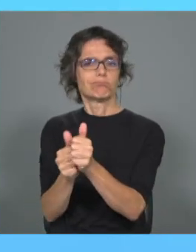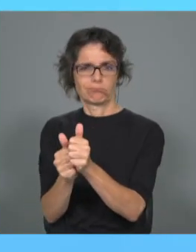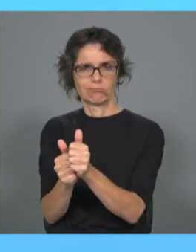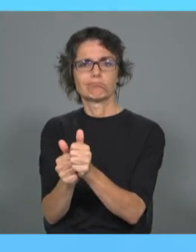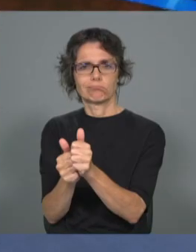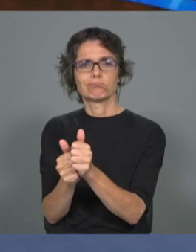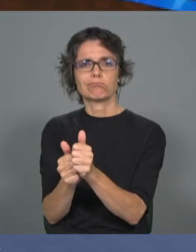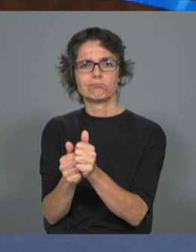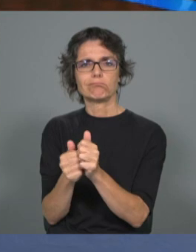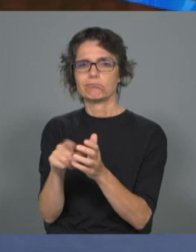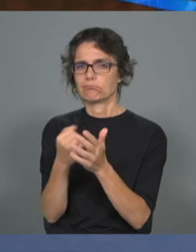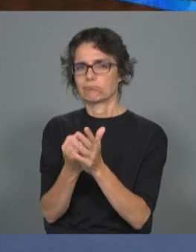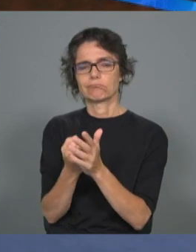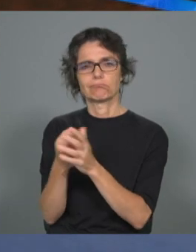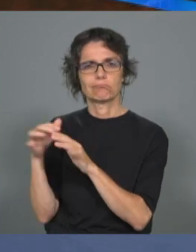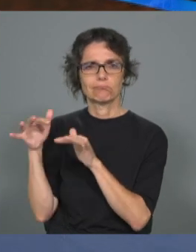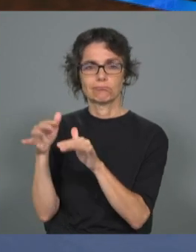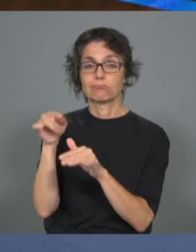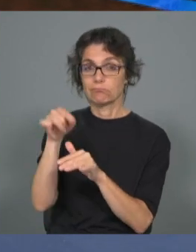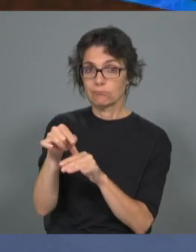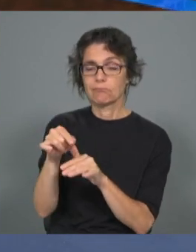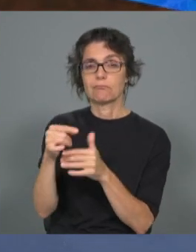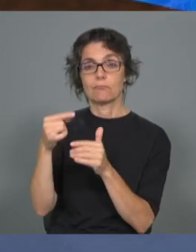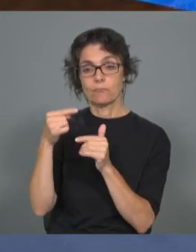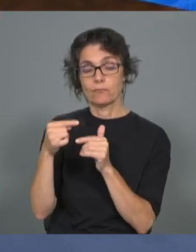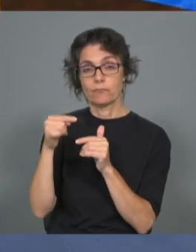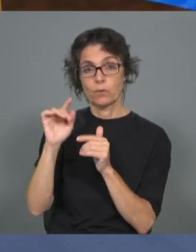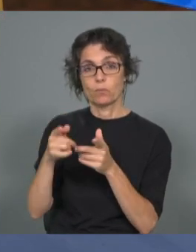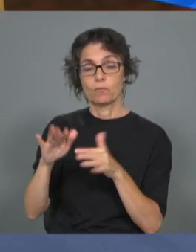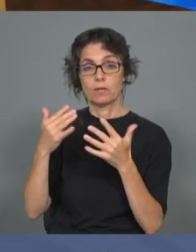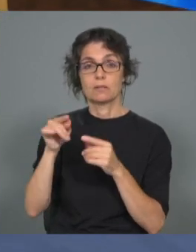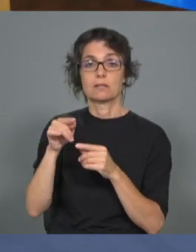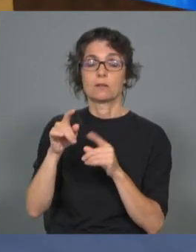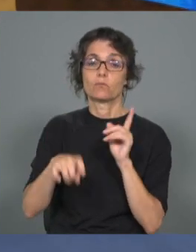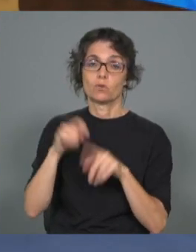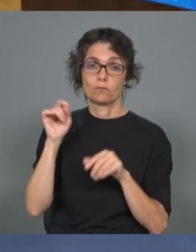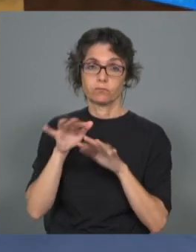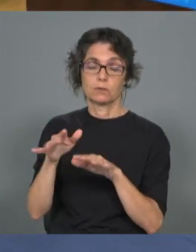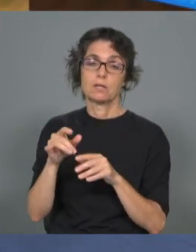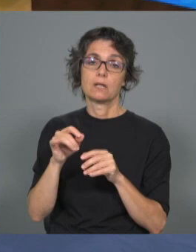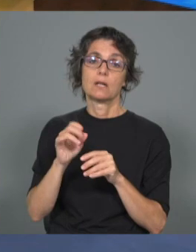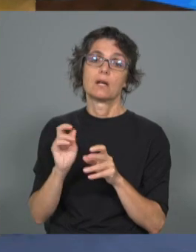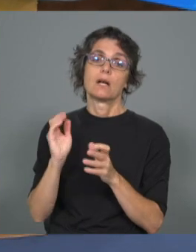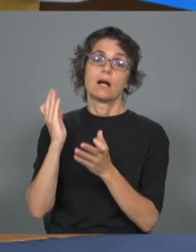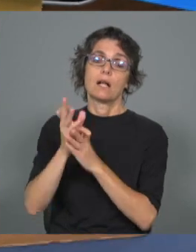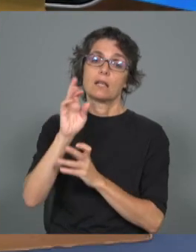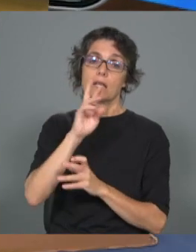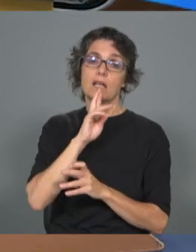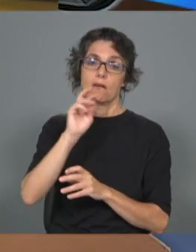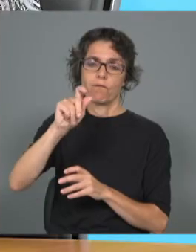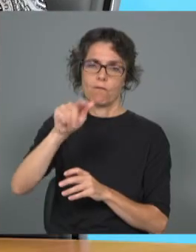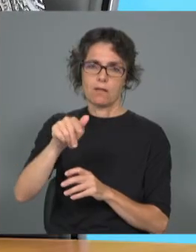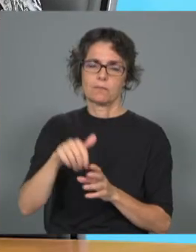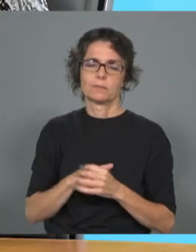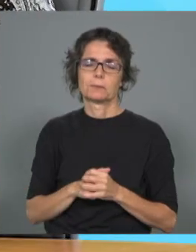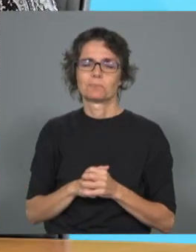também esta peregrinação que hoje começa, do migrante também, do refugiado ao Santuário de Fátima. Obrigado pela presença